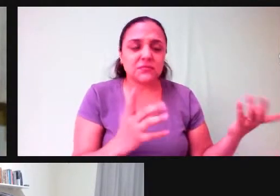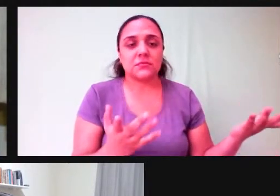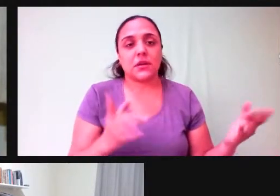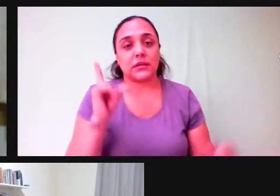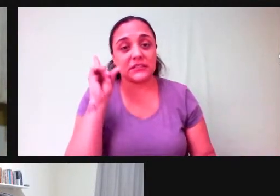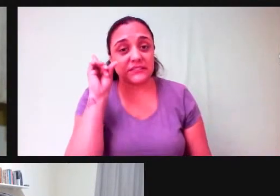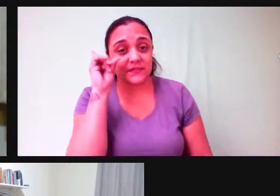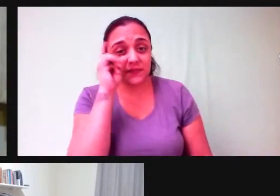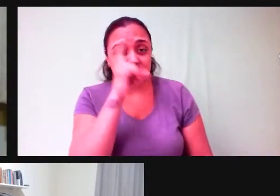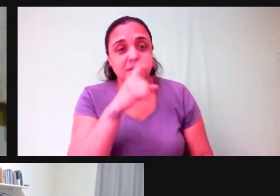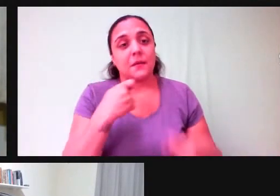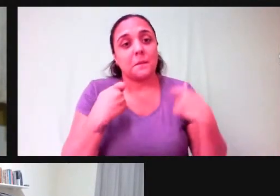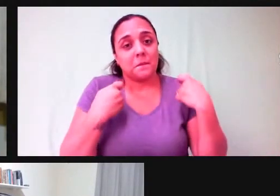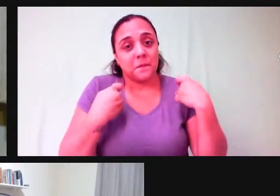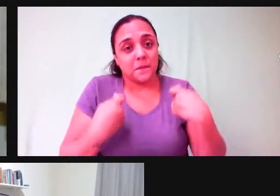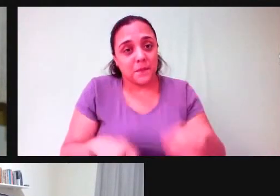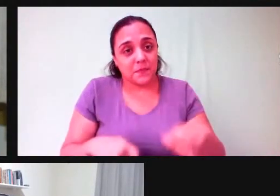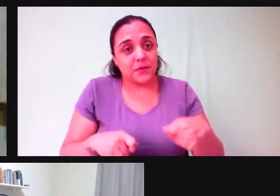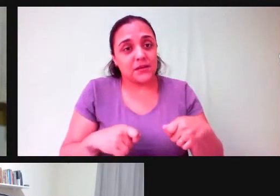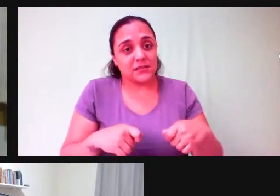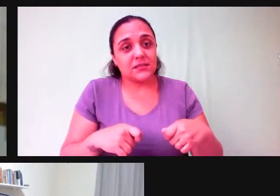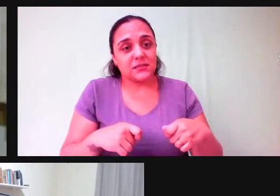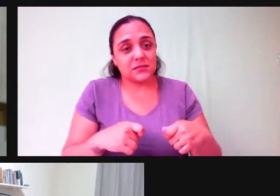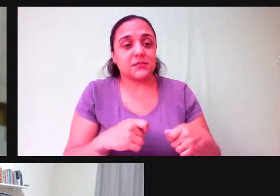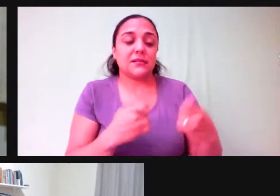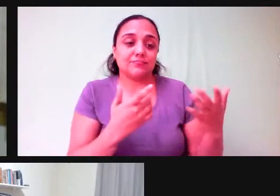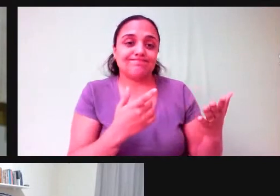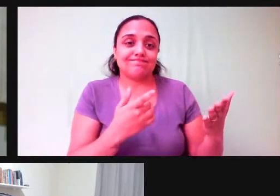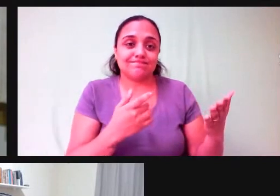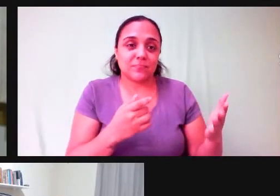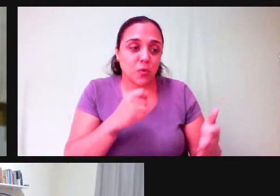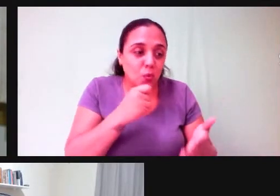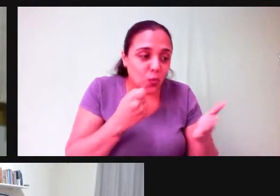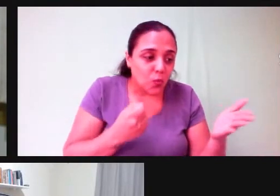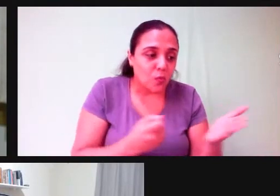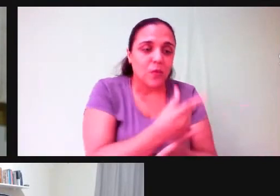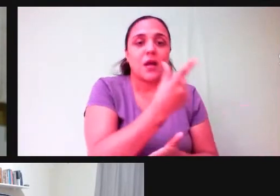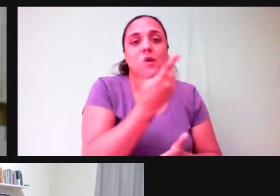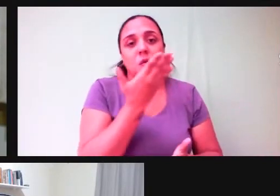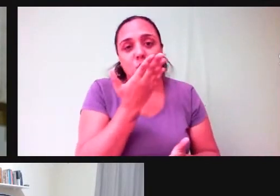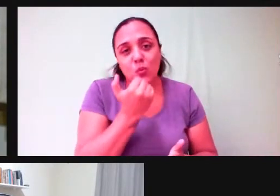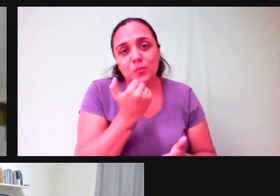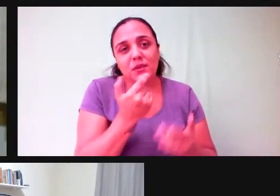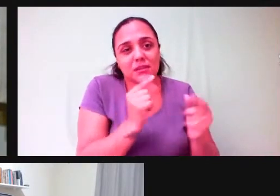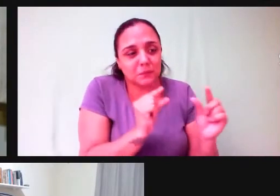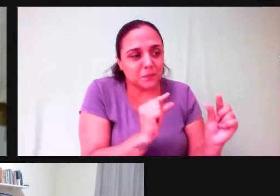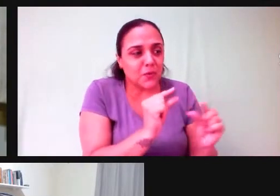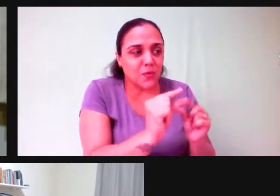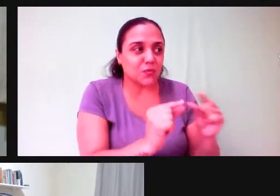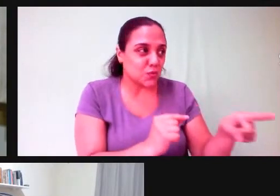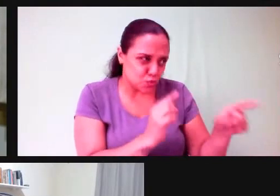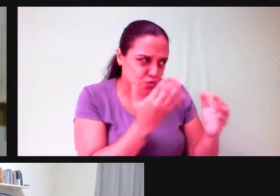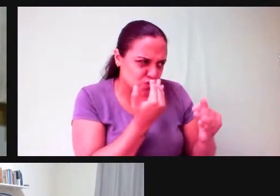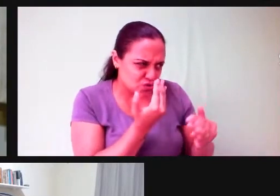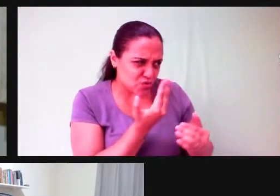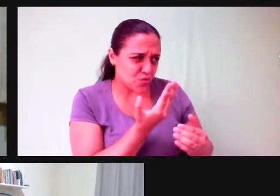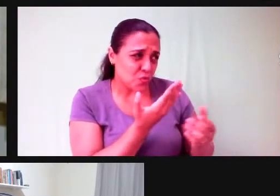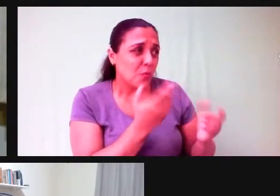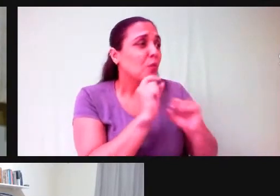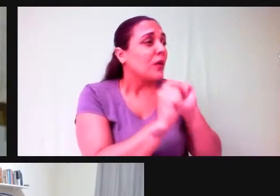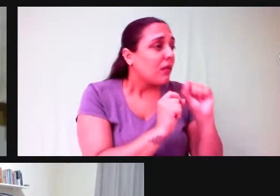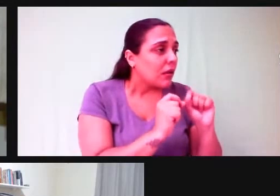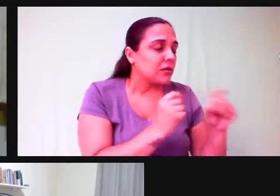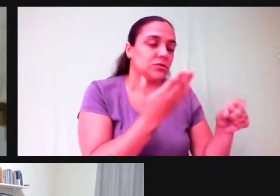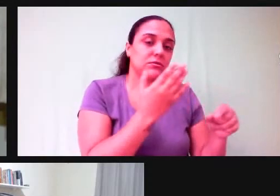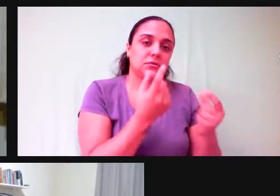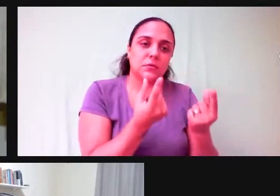assim, precisaria investir em uma alimentação de melhor qualidade dentro das condições daquela família, né?